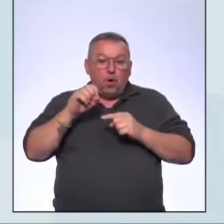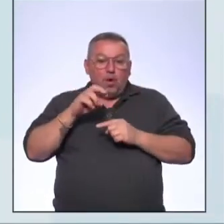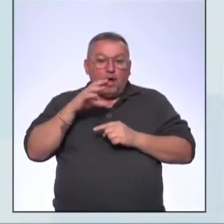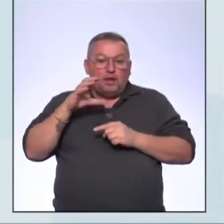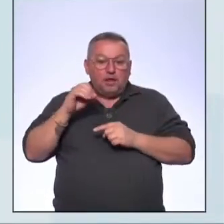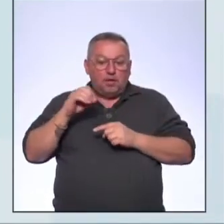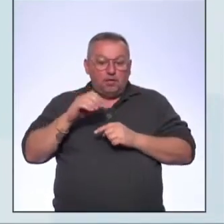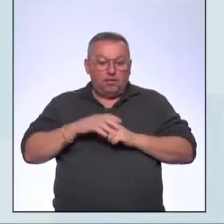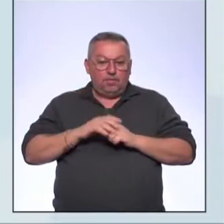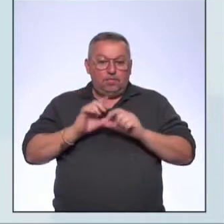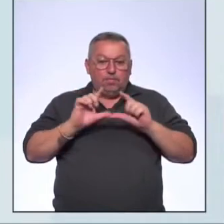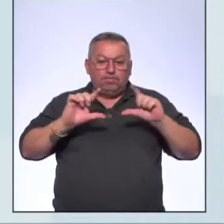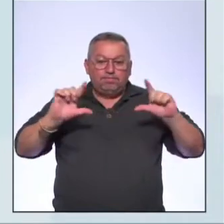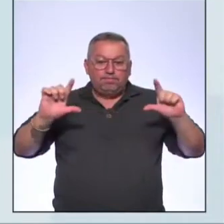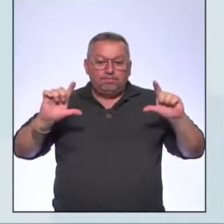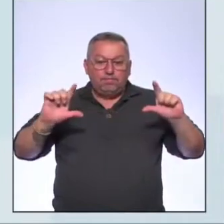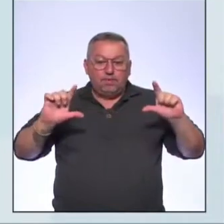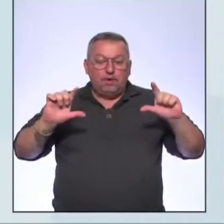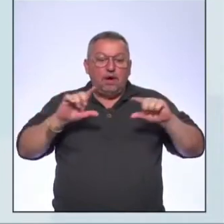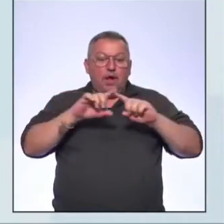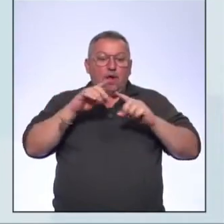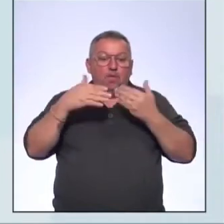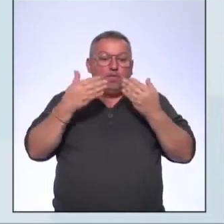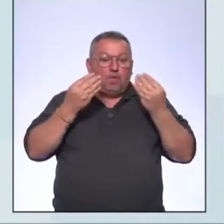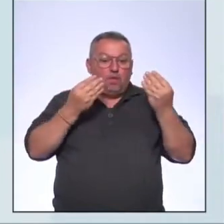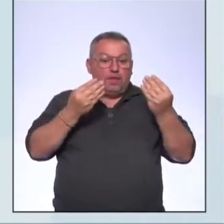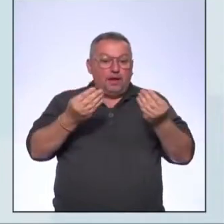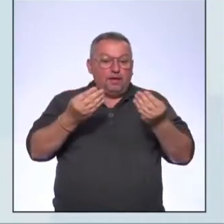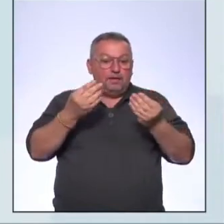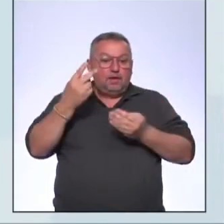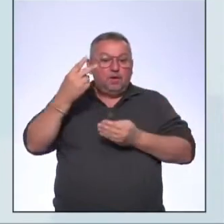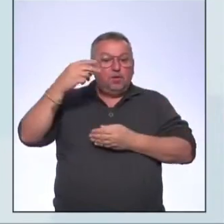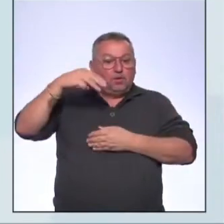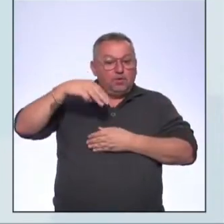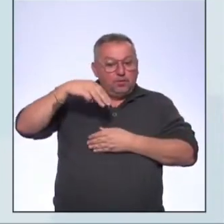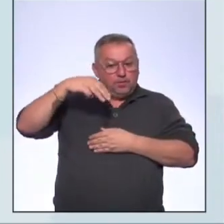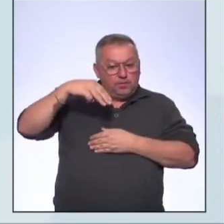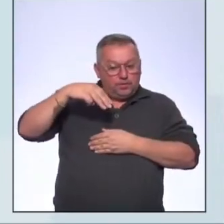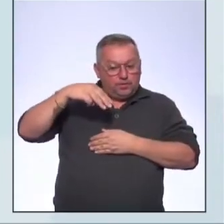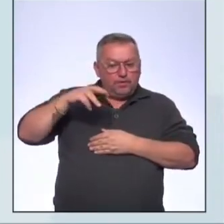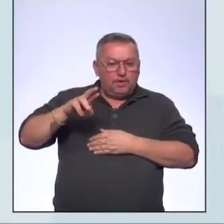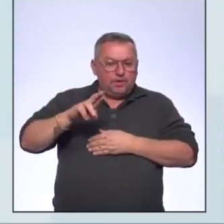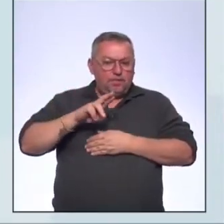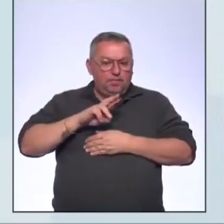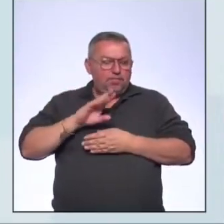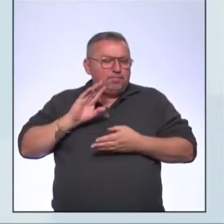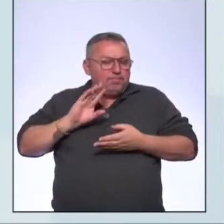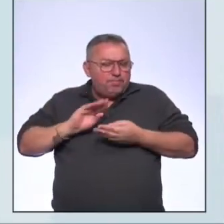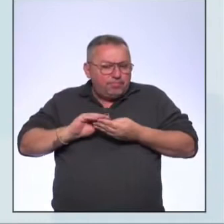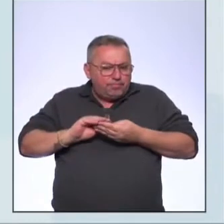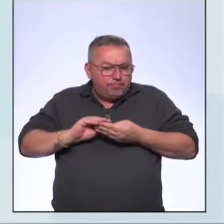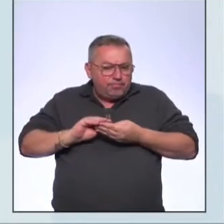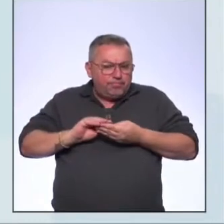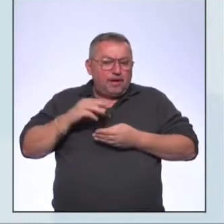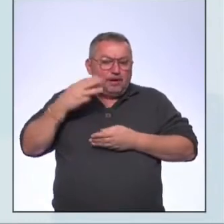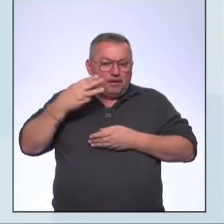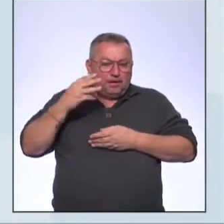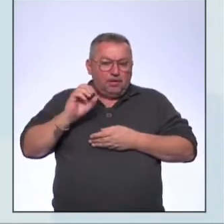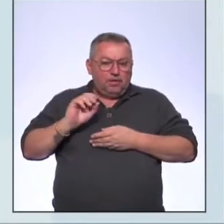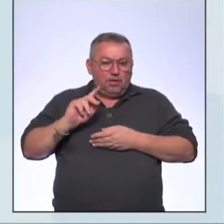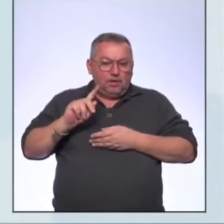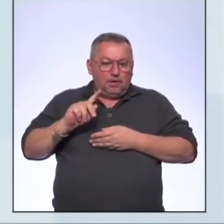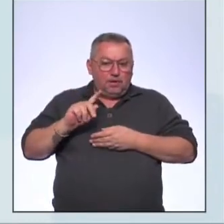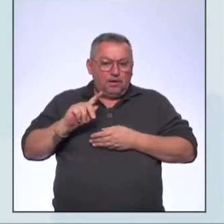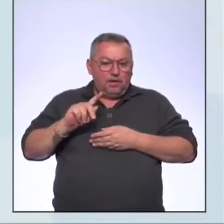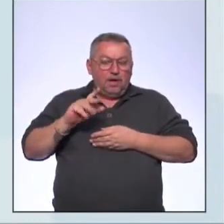até falei, hein? Então, eu vou dar para vocês aí 2 minutinhos. Respondam sucintamente as 3, tá?